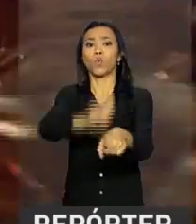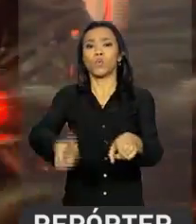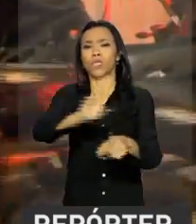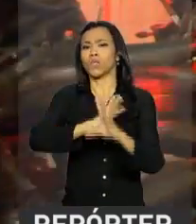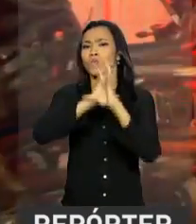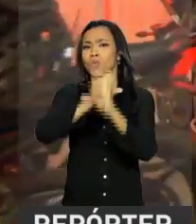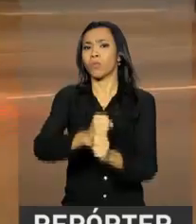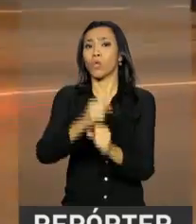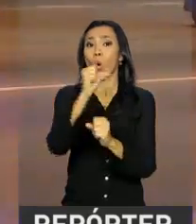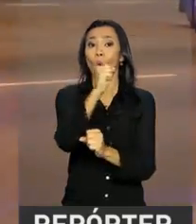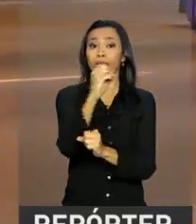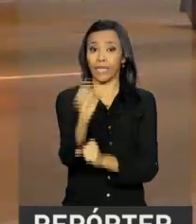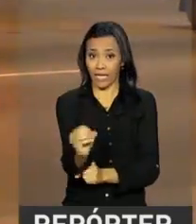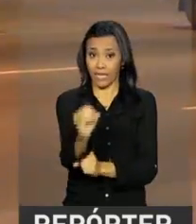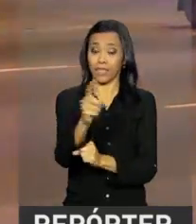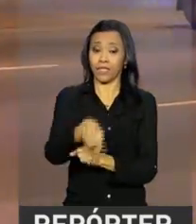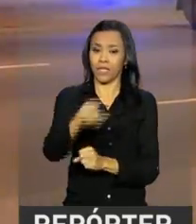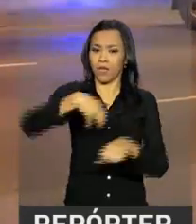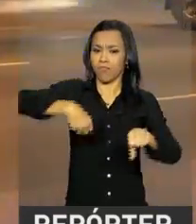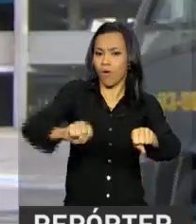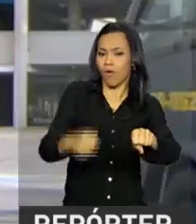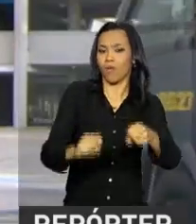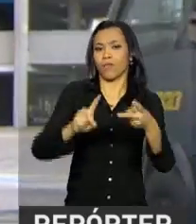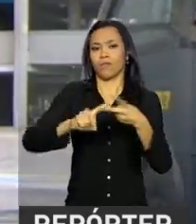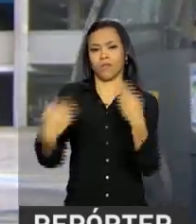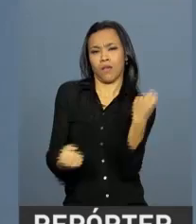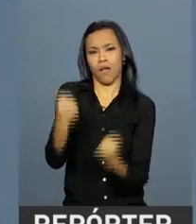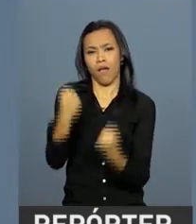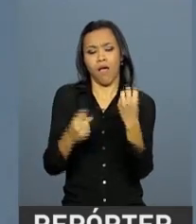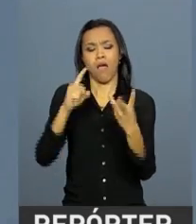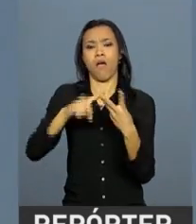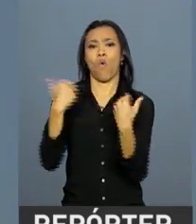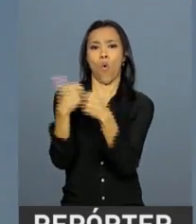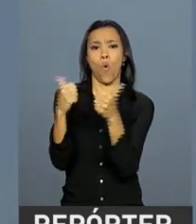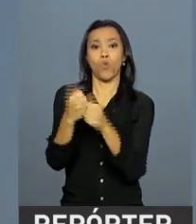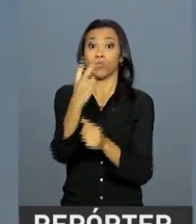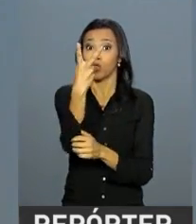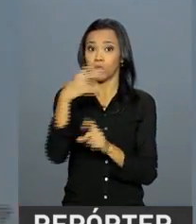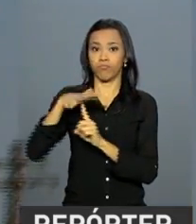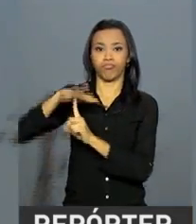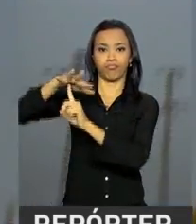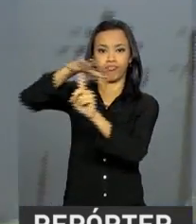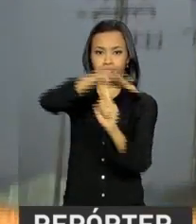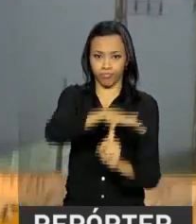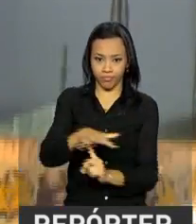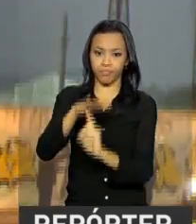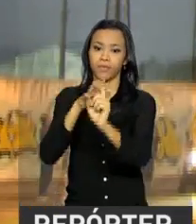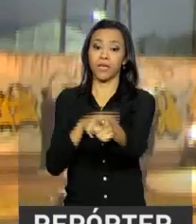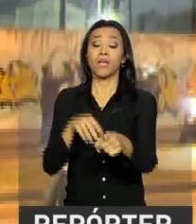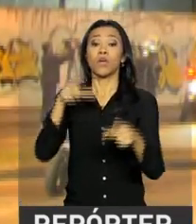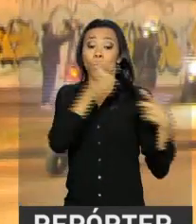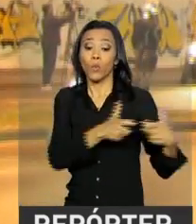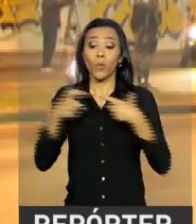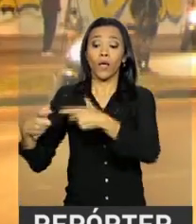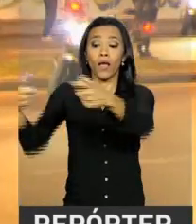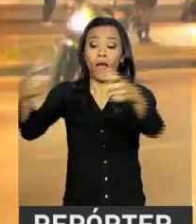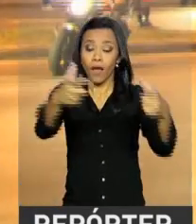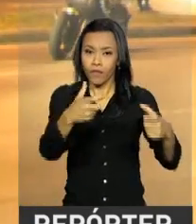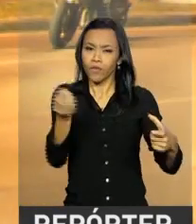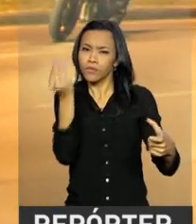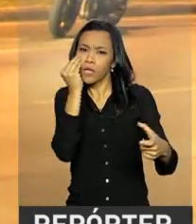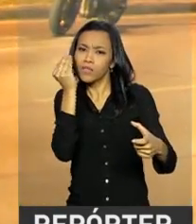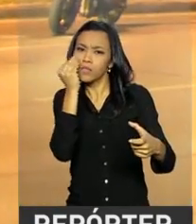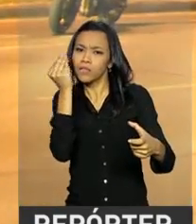80 veículos, entre eles motocicletas, carros, ônibus e também dois helicópteros. 8 pontos da cidade foram testados